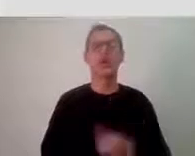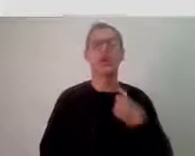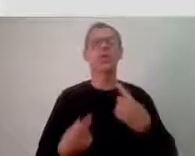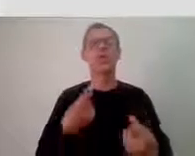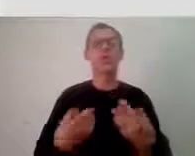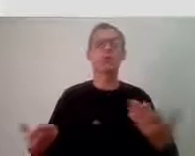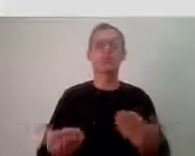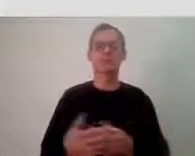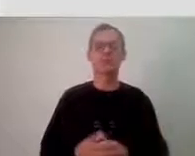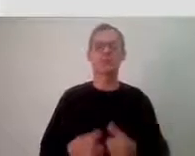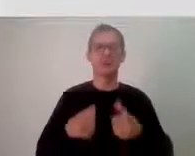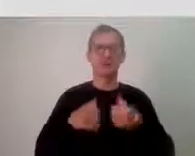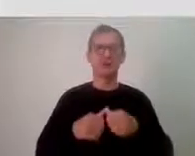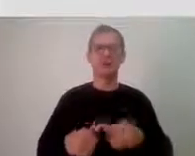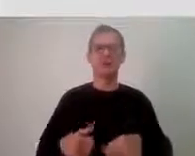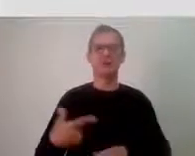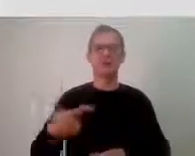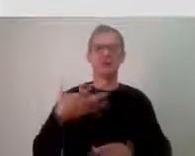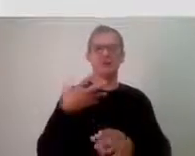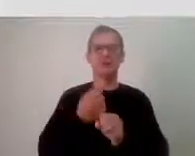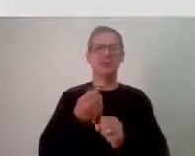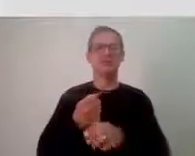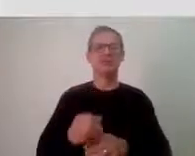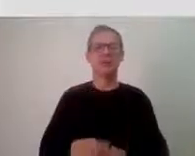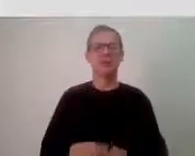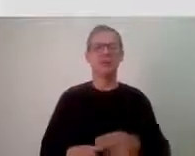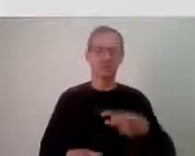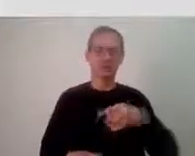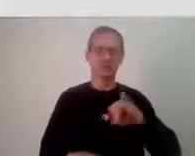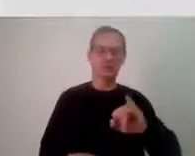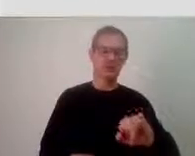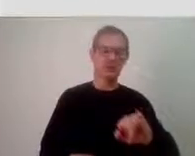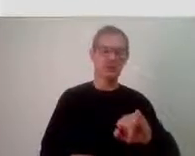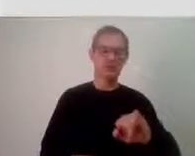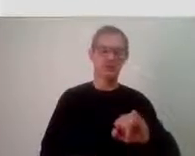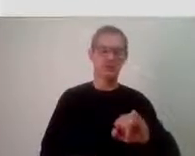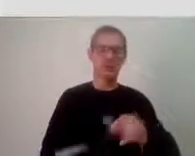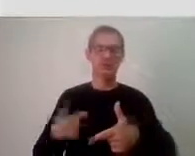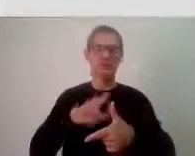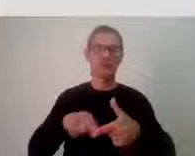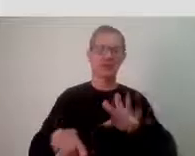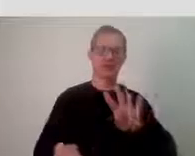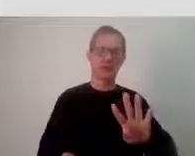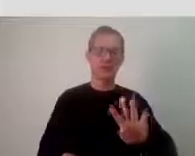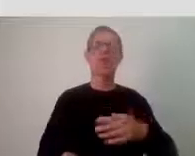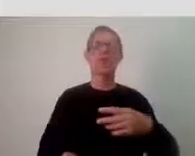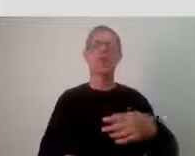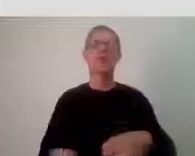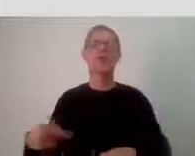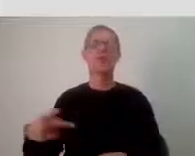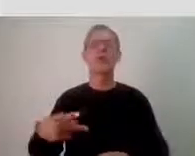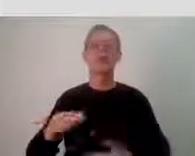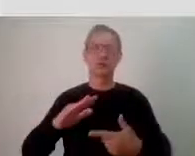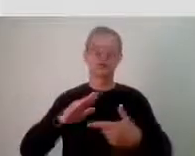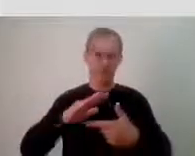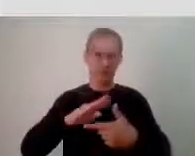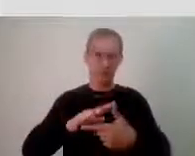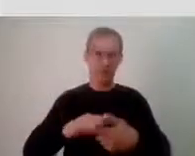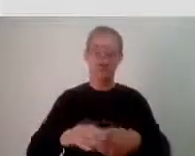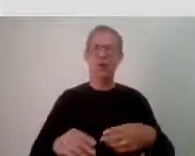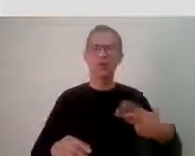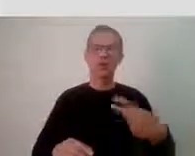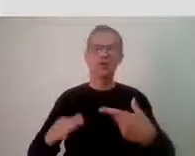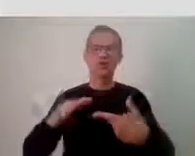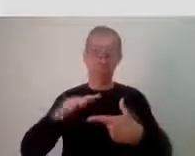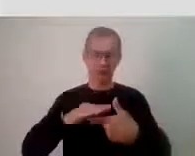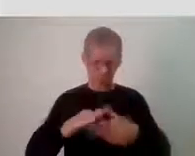ser agora essa segunda parte? De π sobre 4, quem que é maior? Seno. Quem que é menor? Cosseno. Então, agora nós vamos